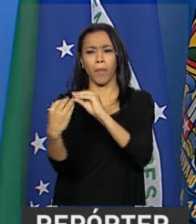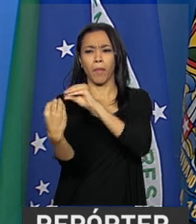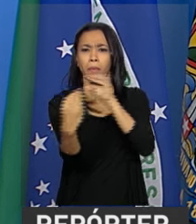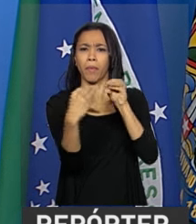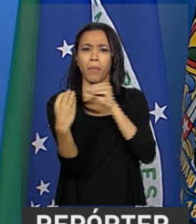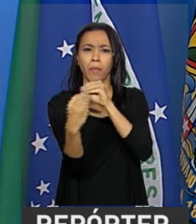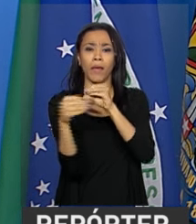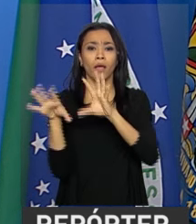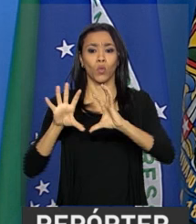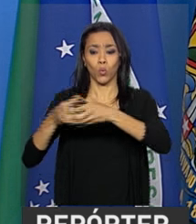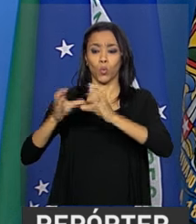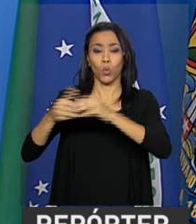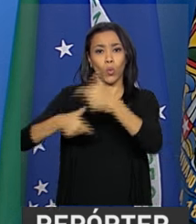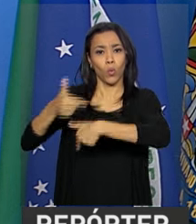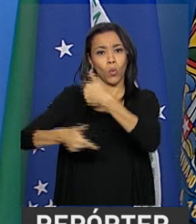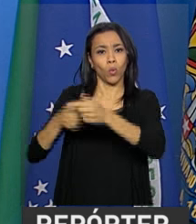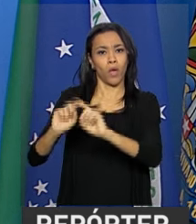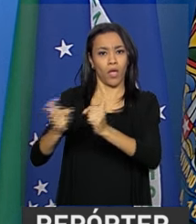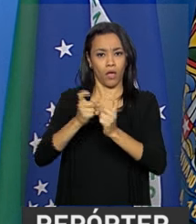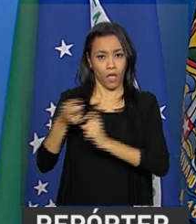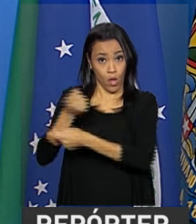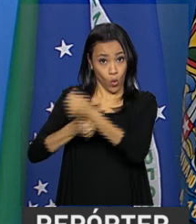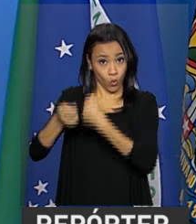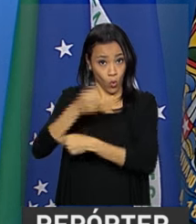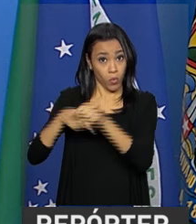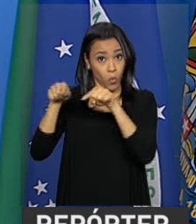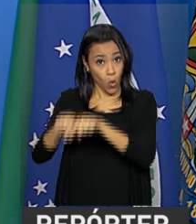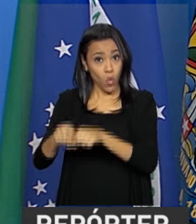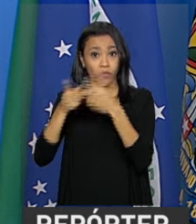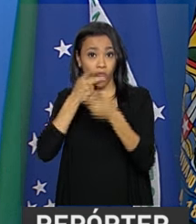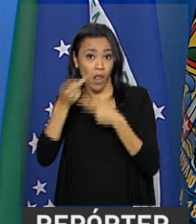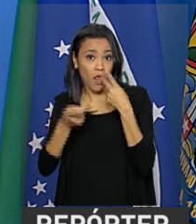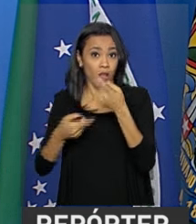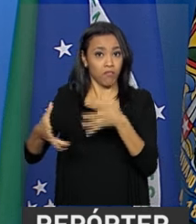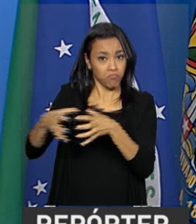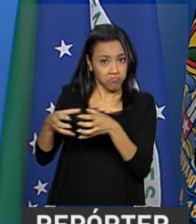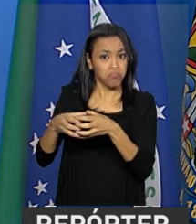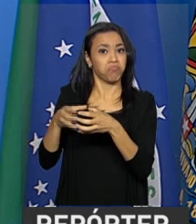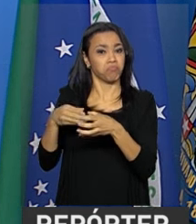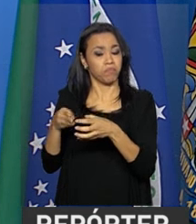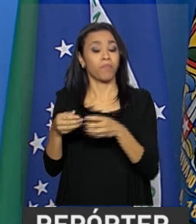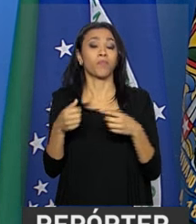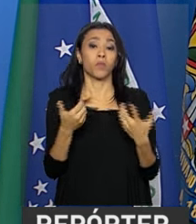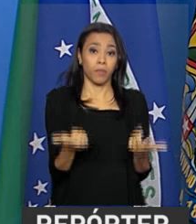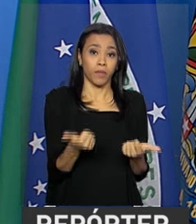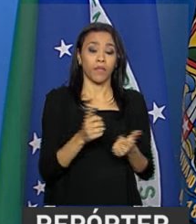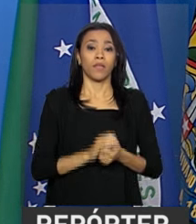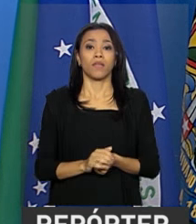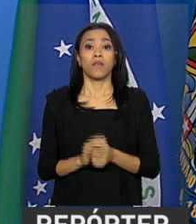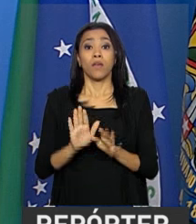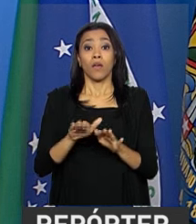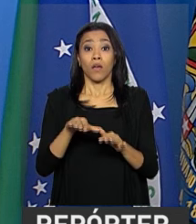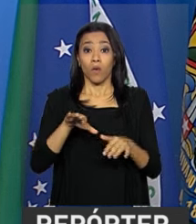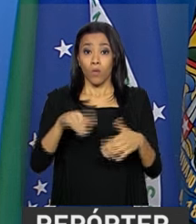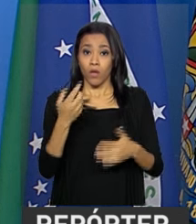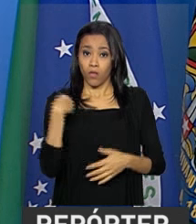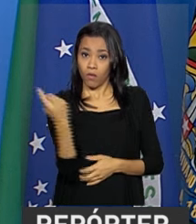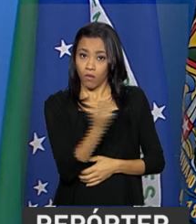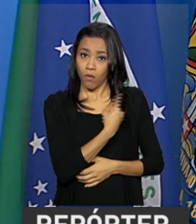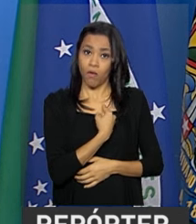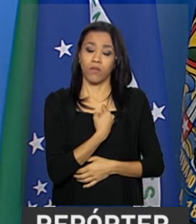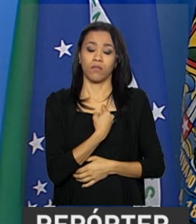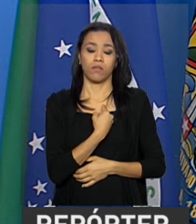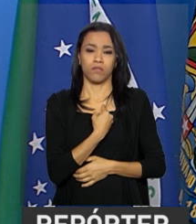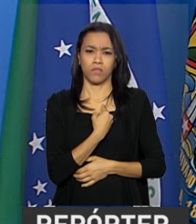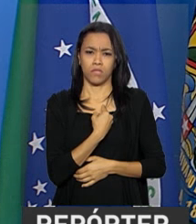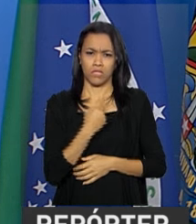da área econômica no dia de hoje. Pois muito bem, no instante em que nós estamos